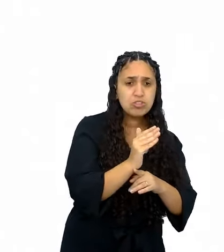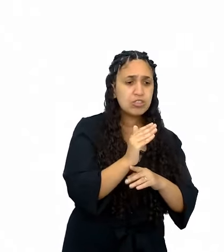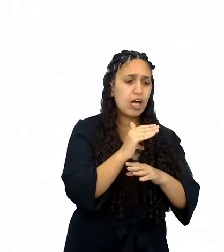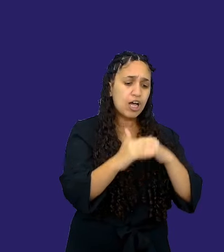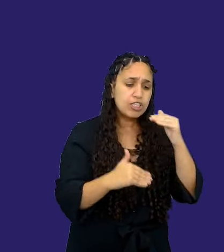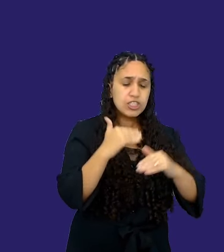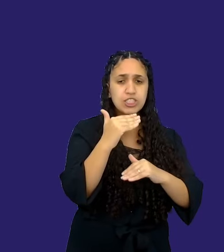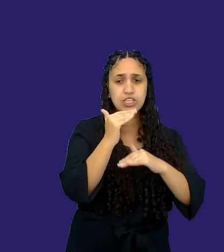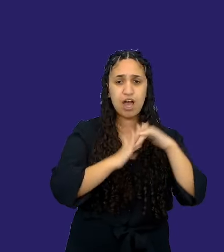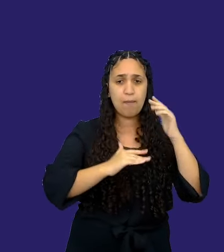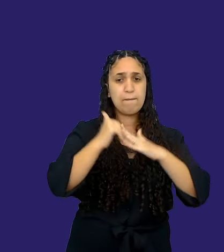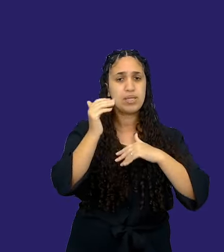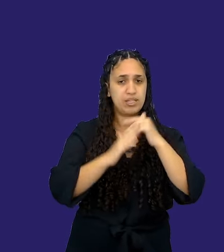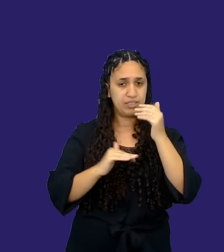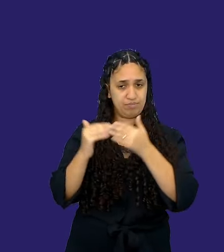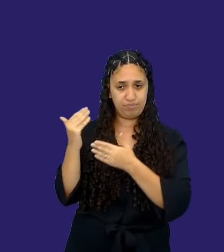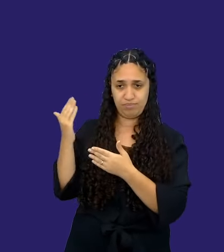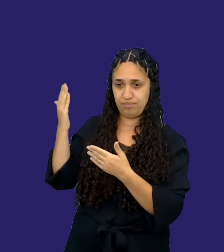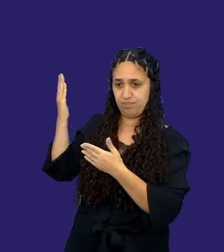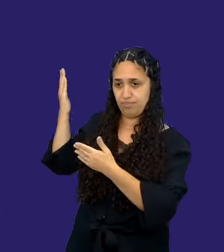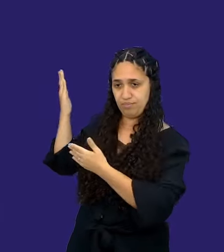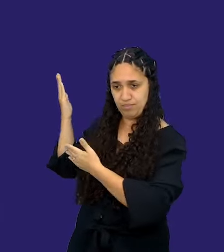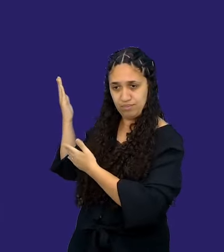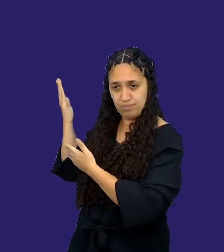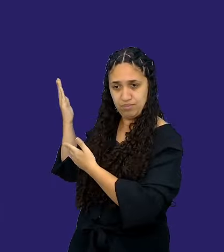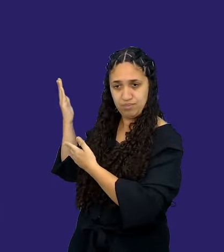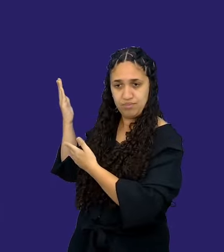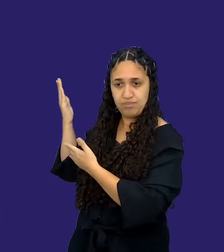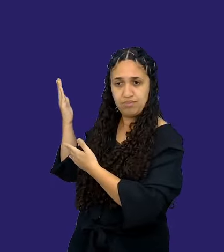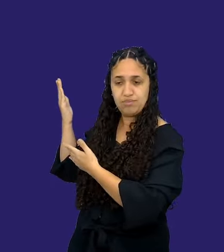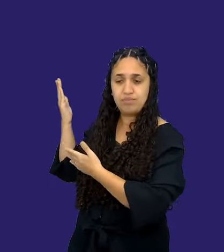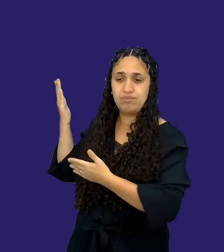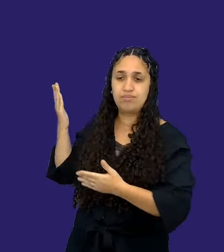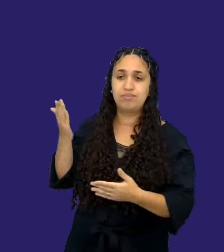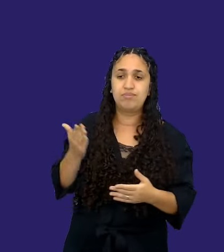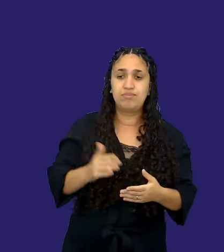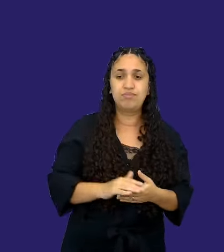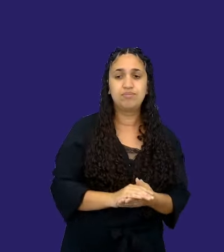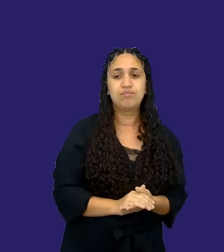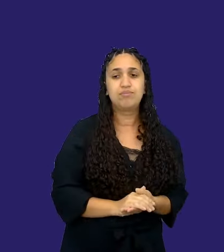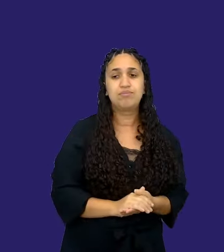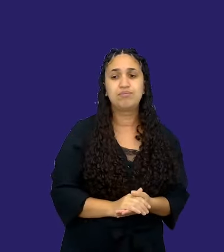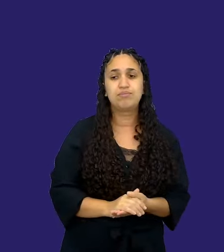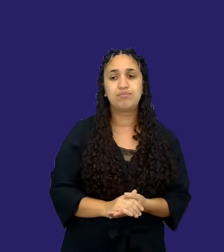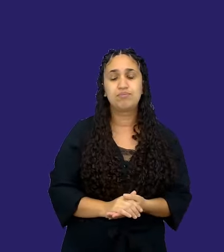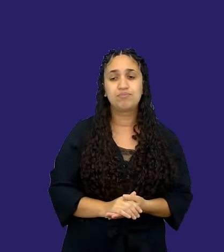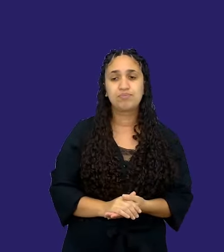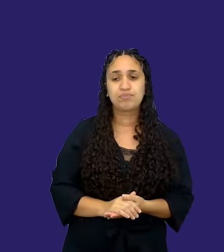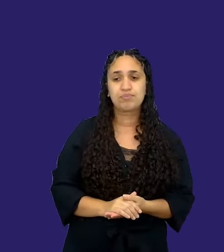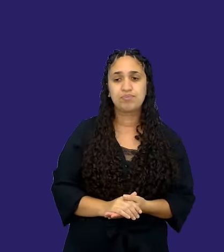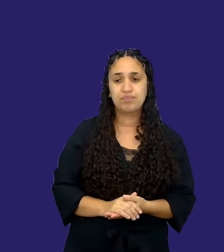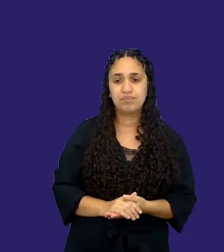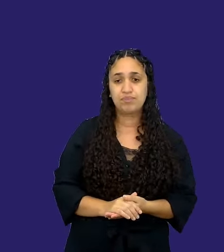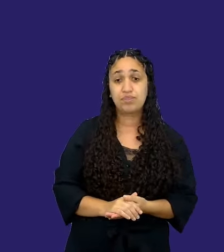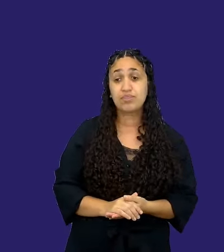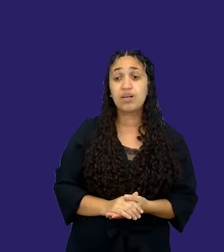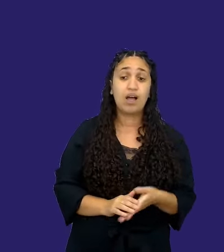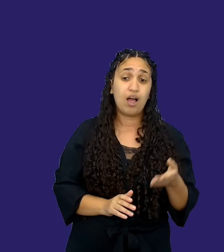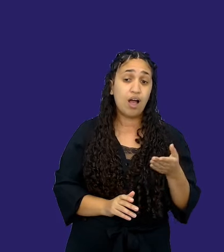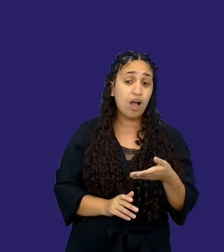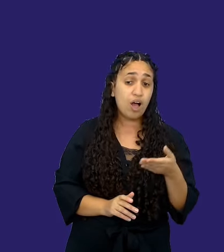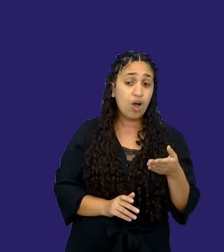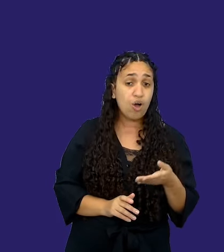Agora, né, vamos conhecer em detalhes algumas atividades dessa sequência didática 8.